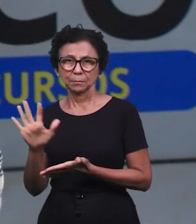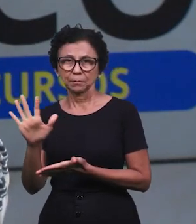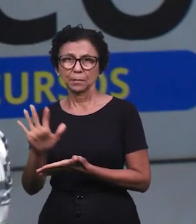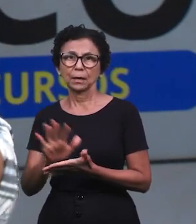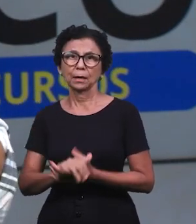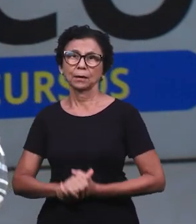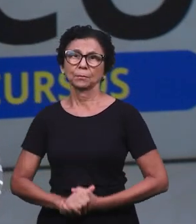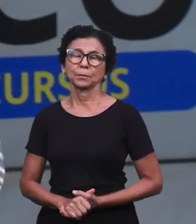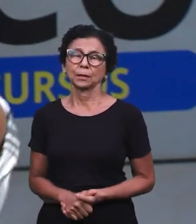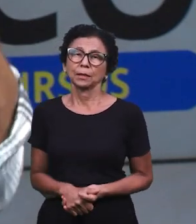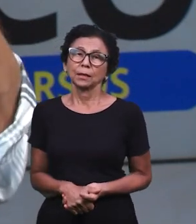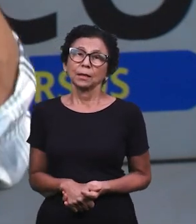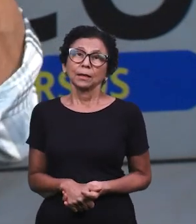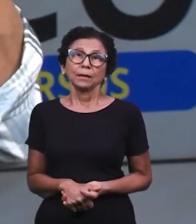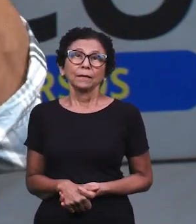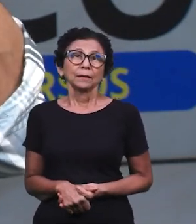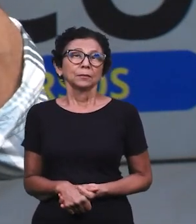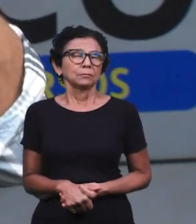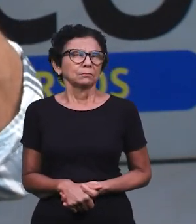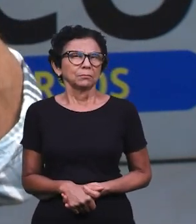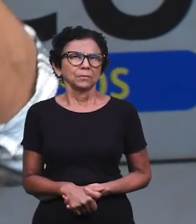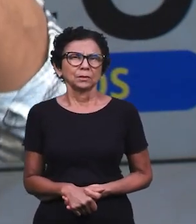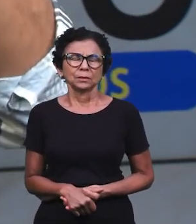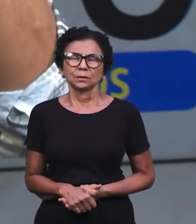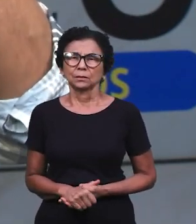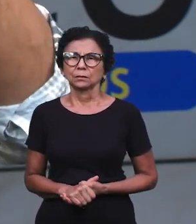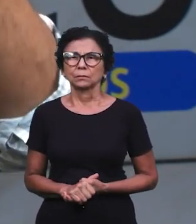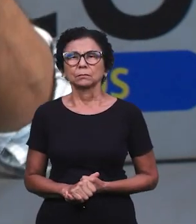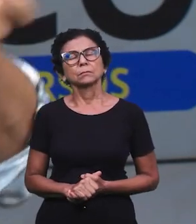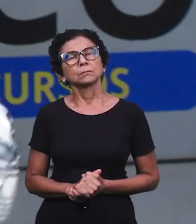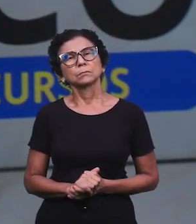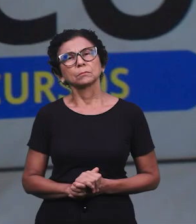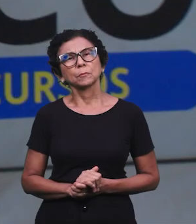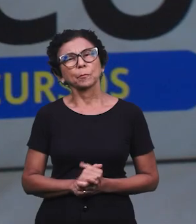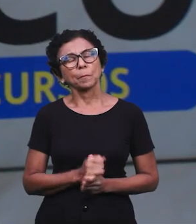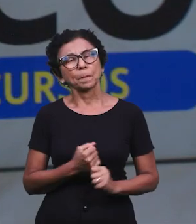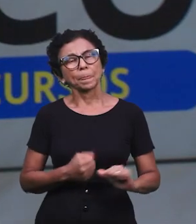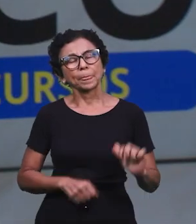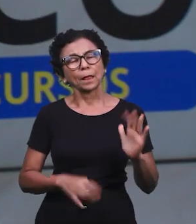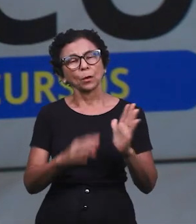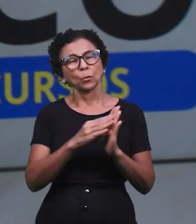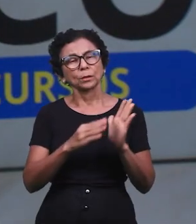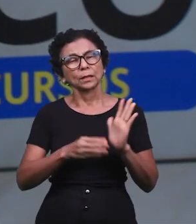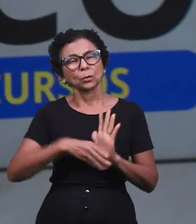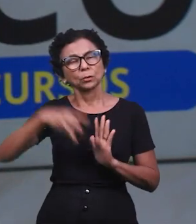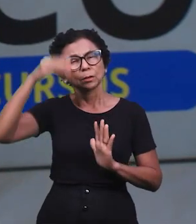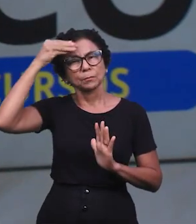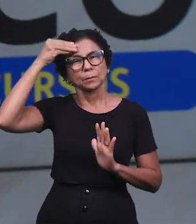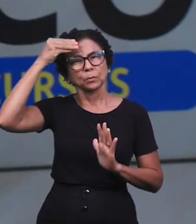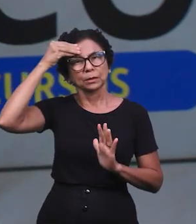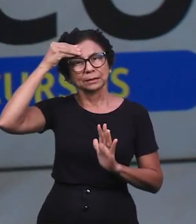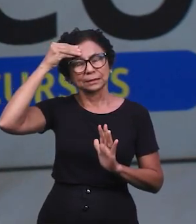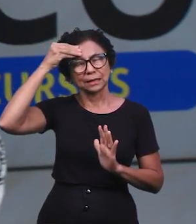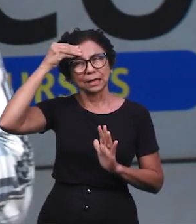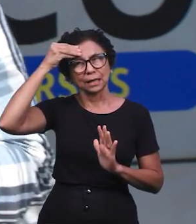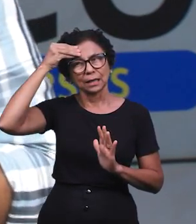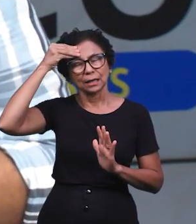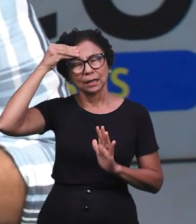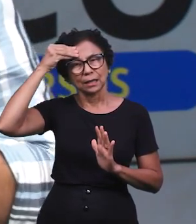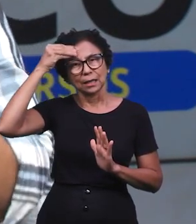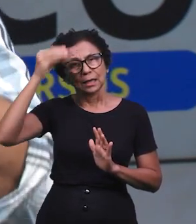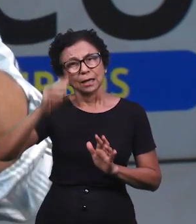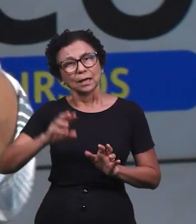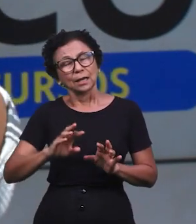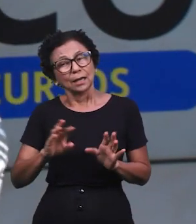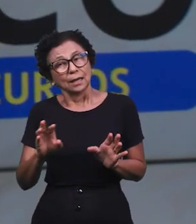mesmo efeito de resgate do conteúdo, da memória, como você mesmo fazendo. Mas assim,